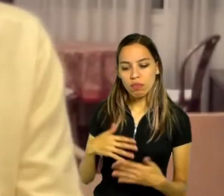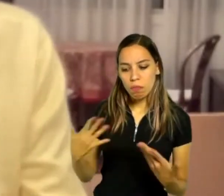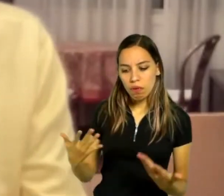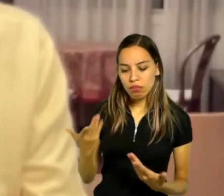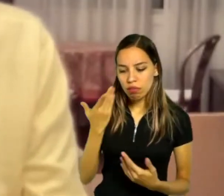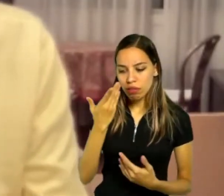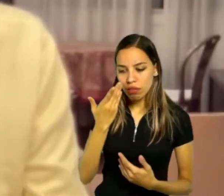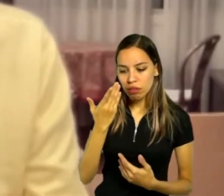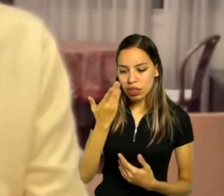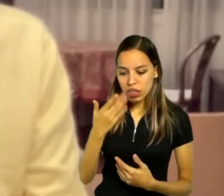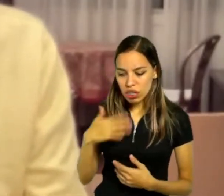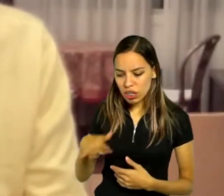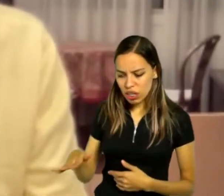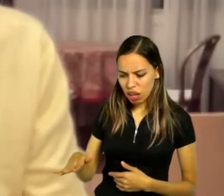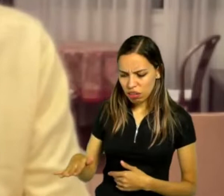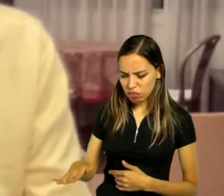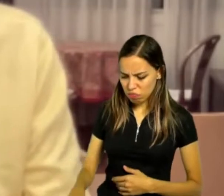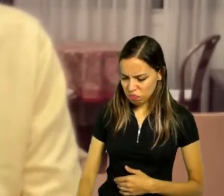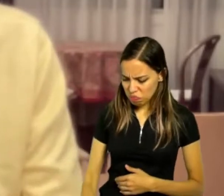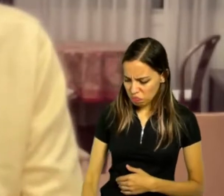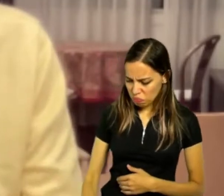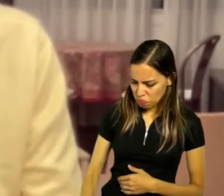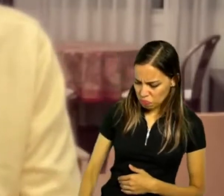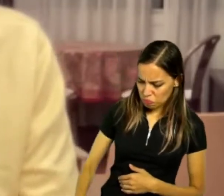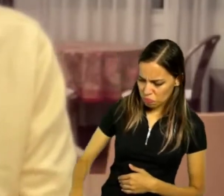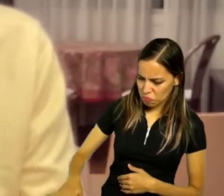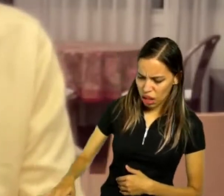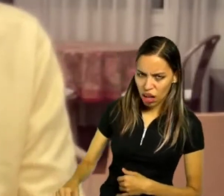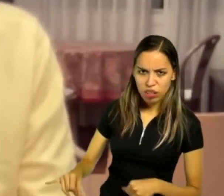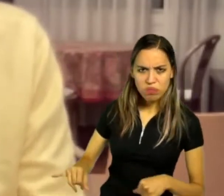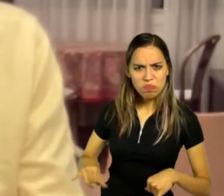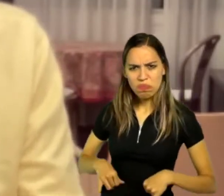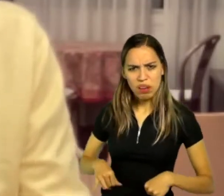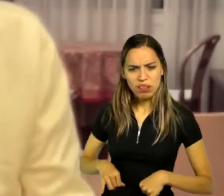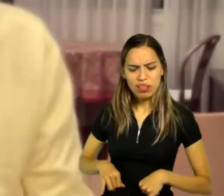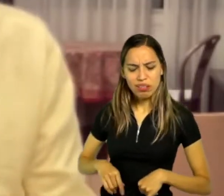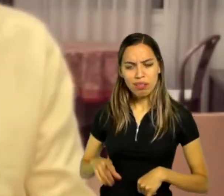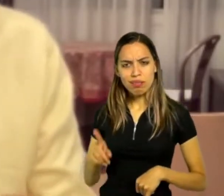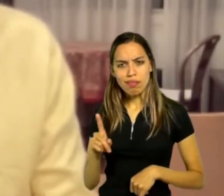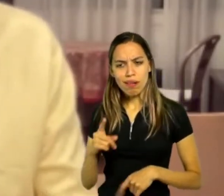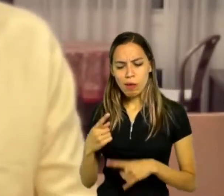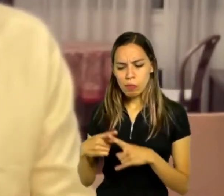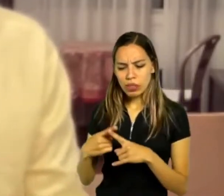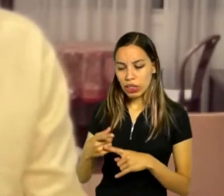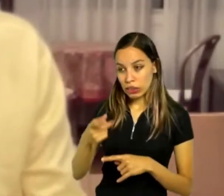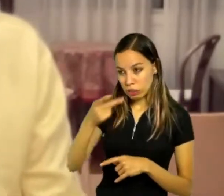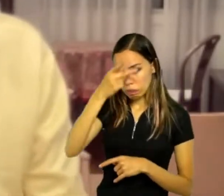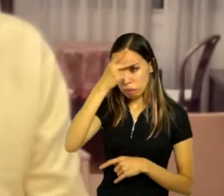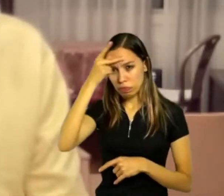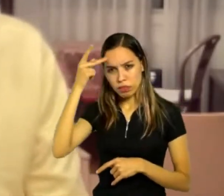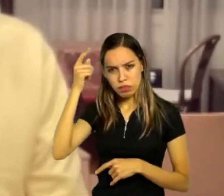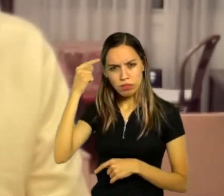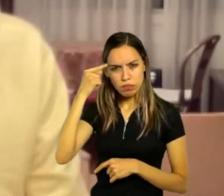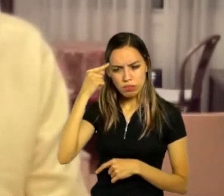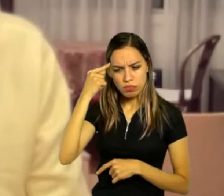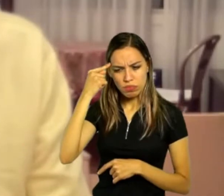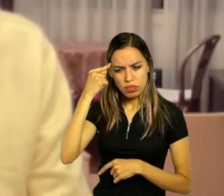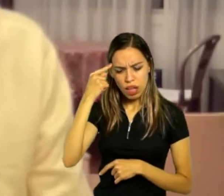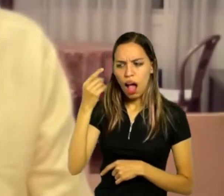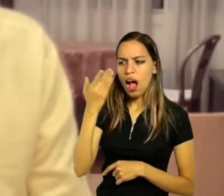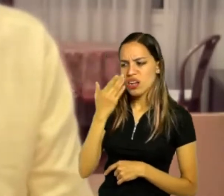não sofre o impacto que os adultos pensam que ela está sofrendo naquele